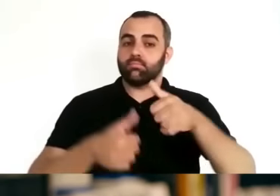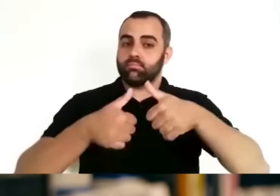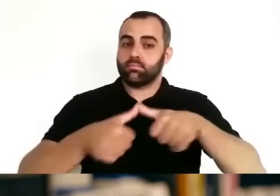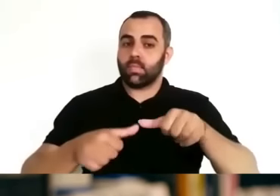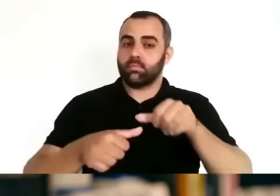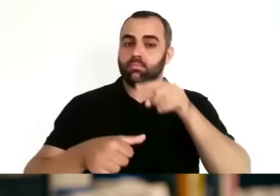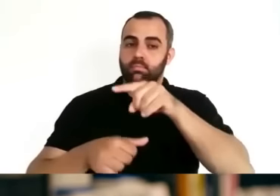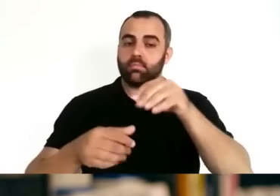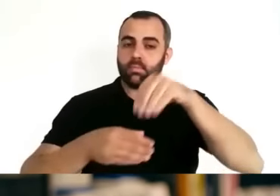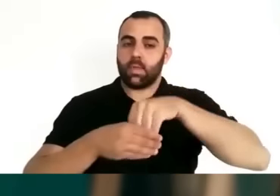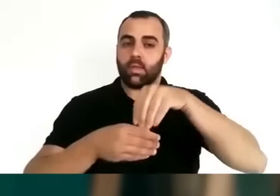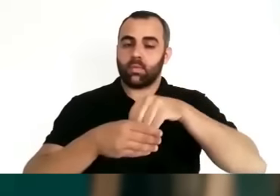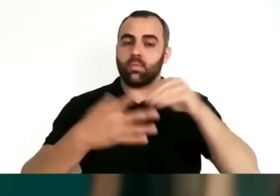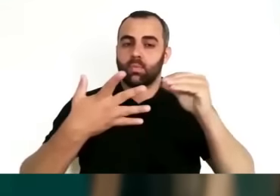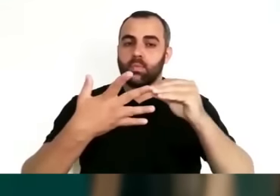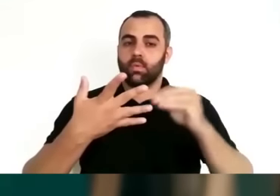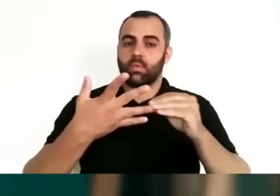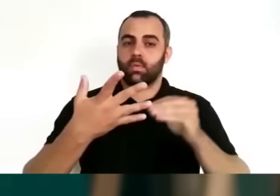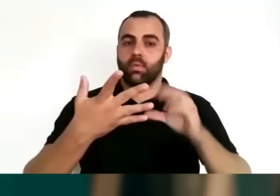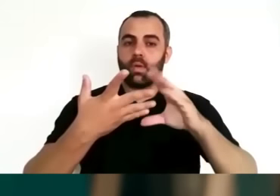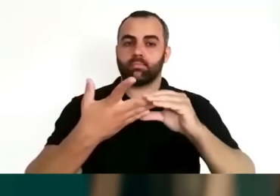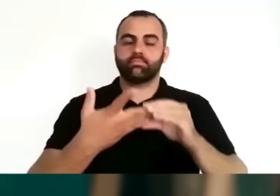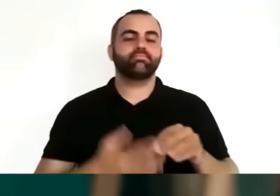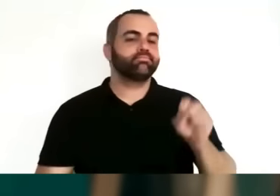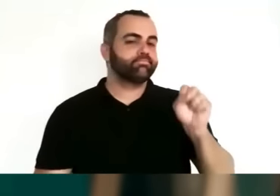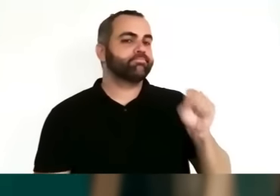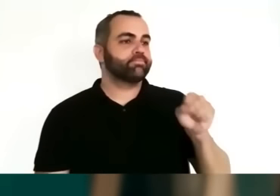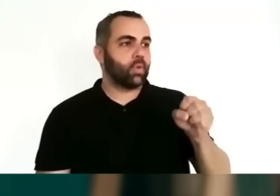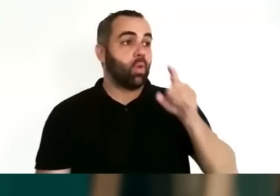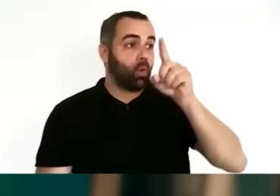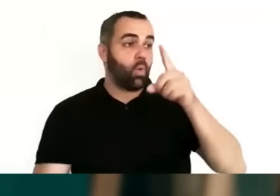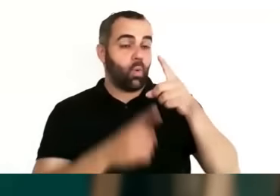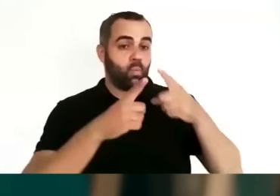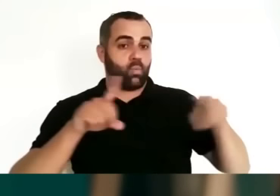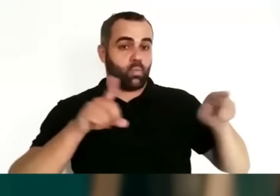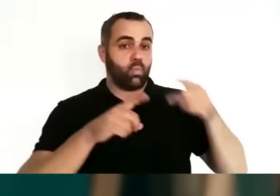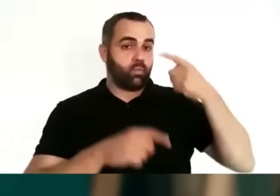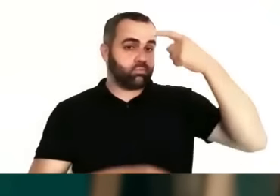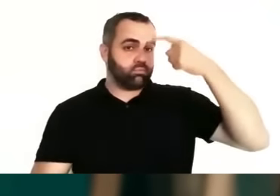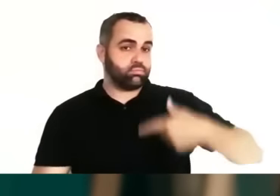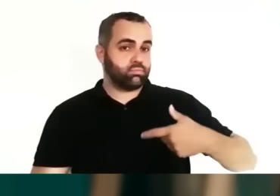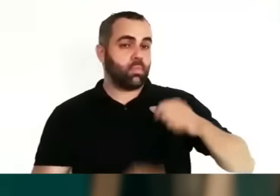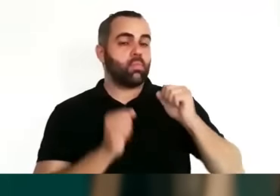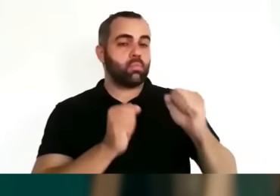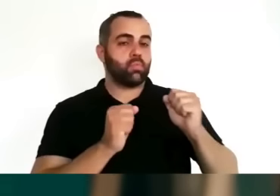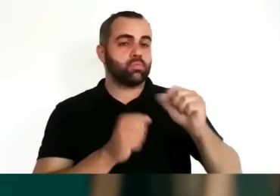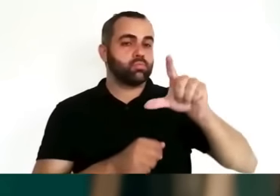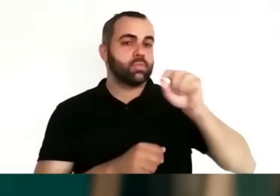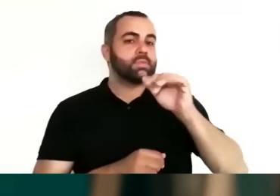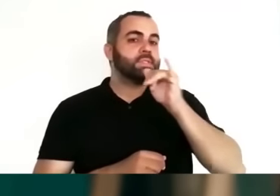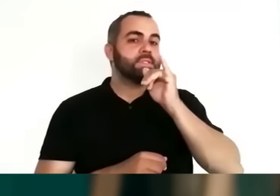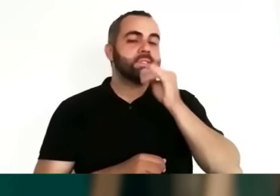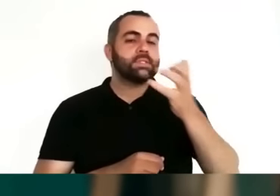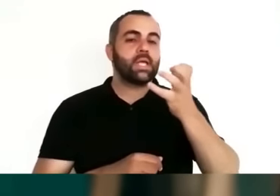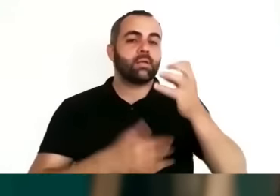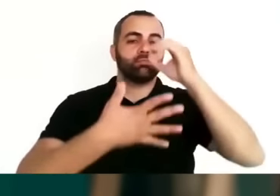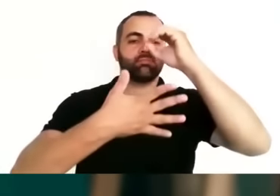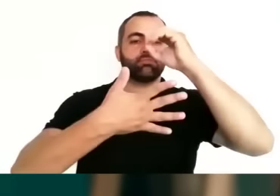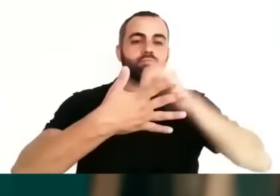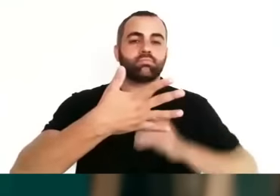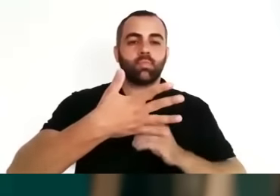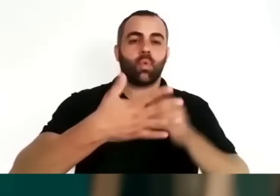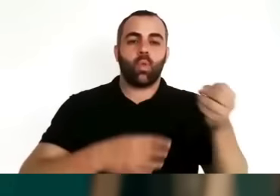acorde escolhido. O músico pode fazer essa experiência, porque digamos que ele queira reharmonizar apenas no